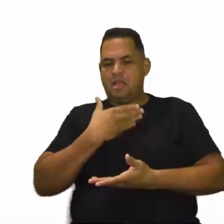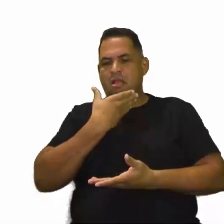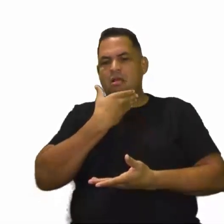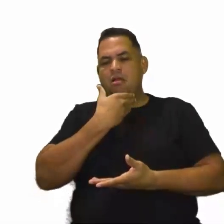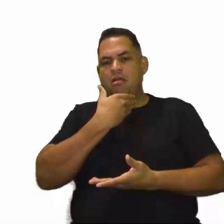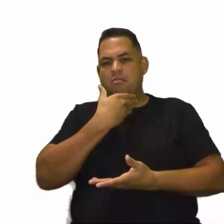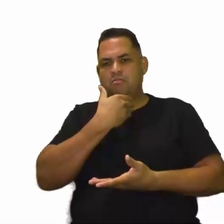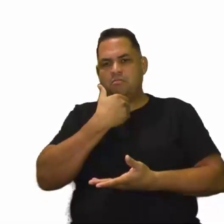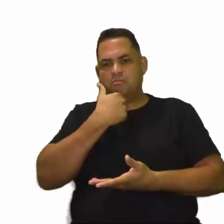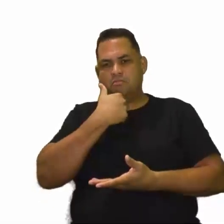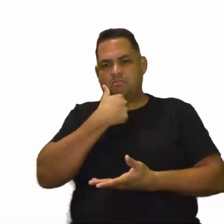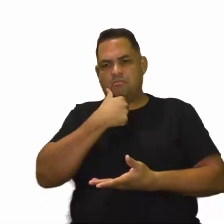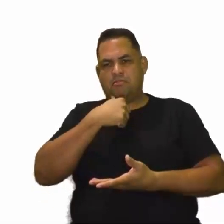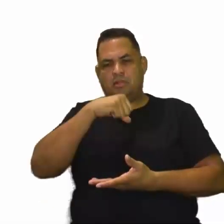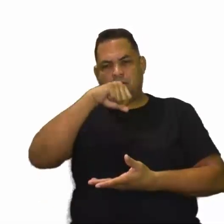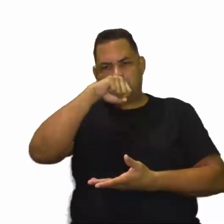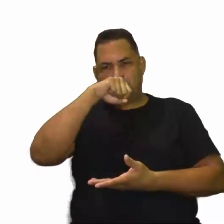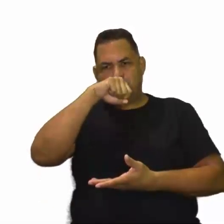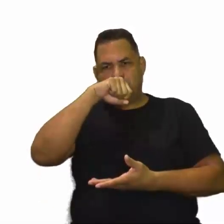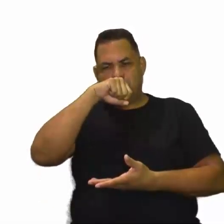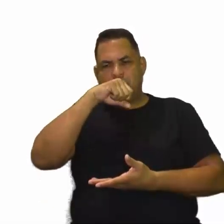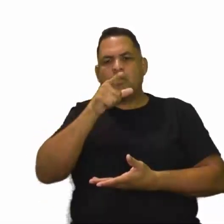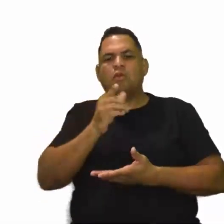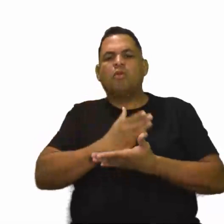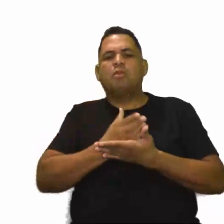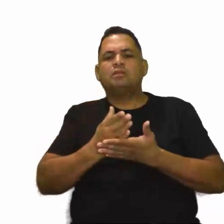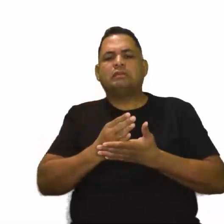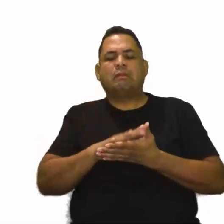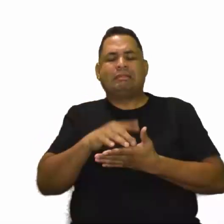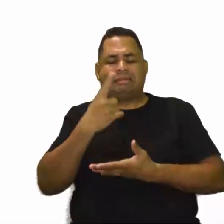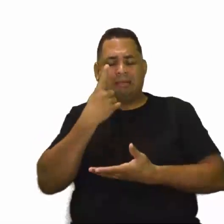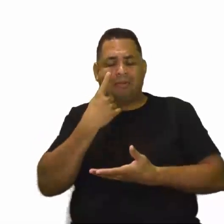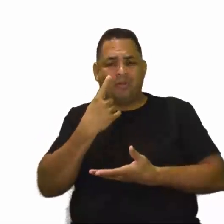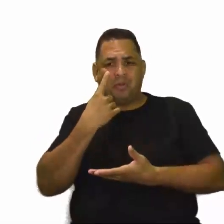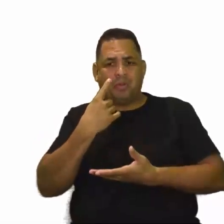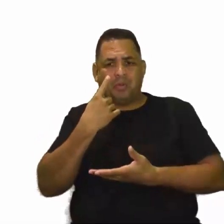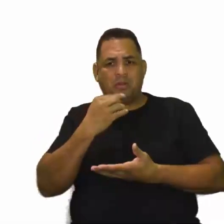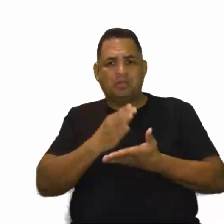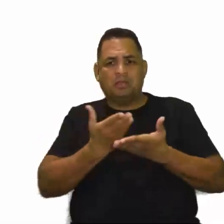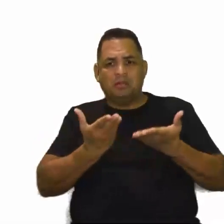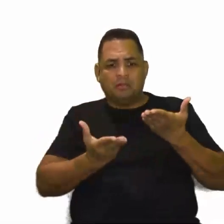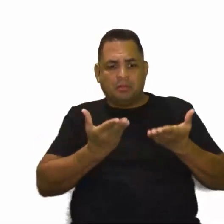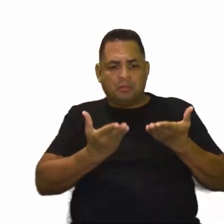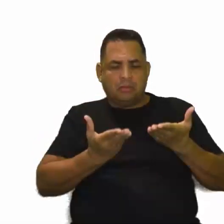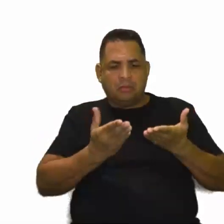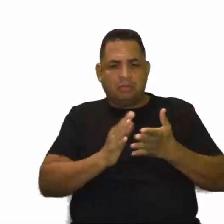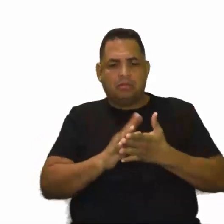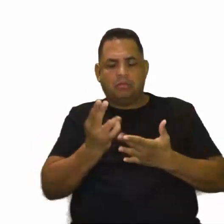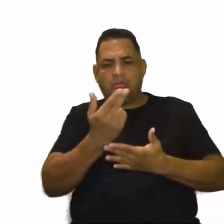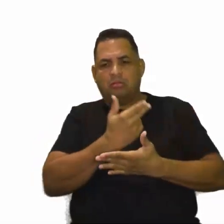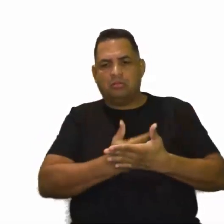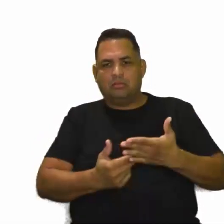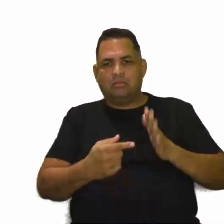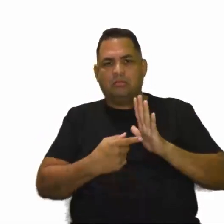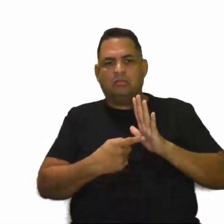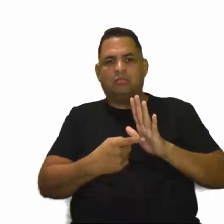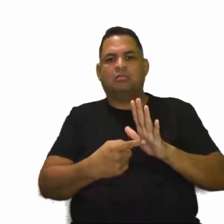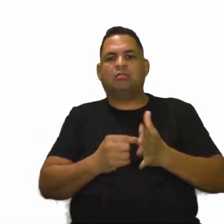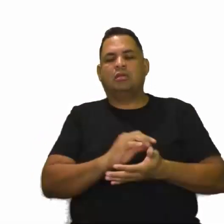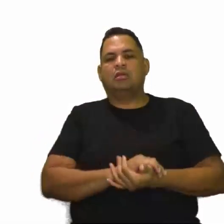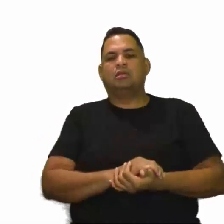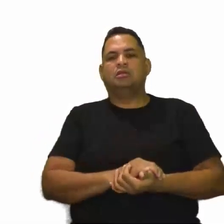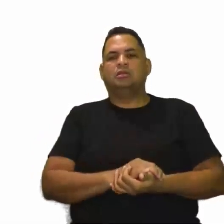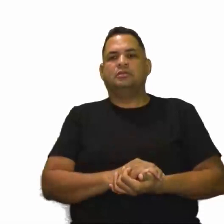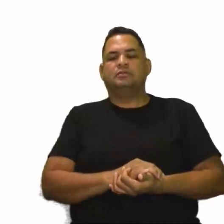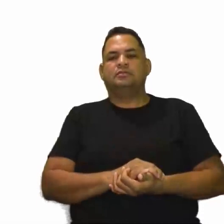começa a chorar. Olhou para a charge, é uma charge da balança, tá representativa ali da balança. Então,